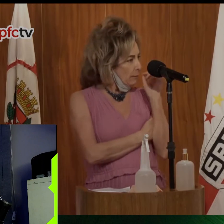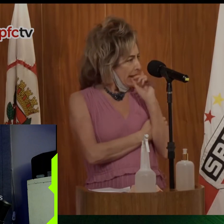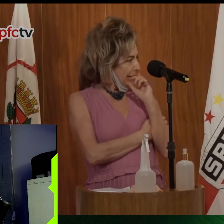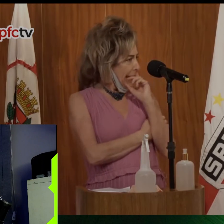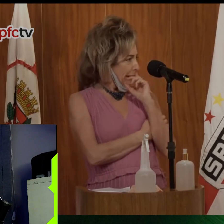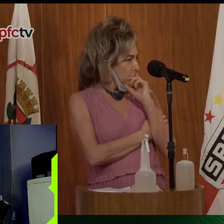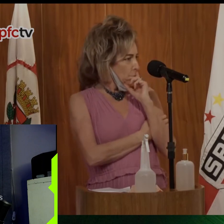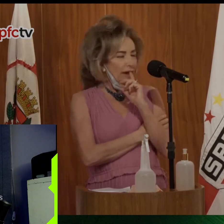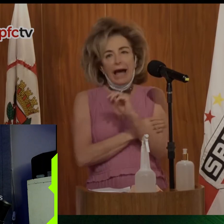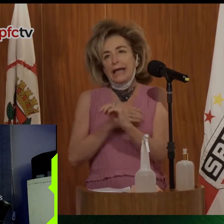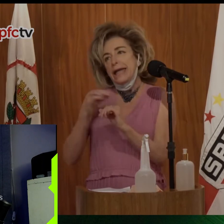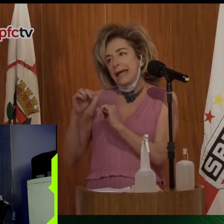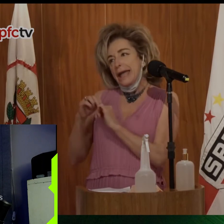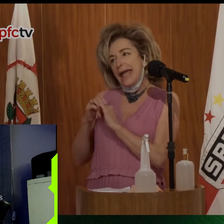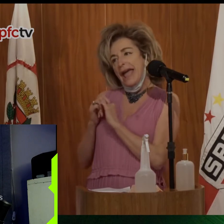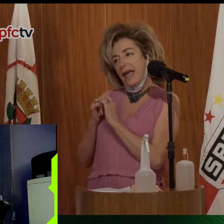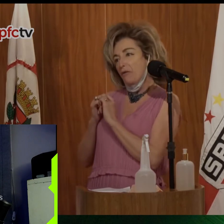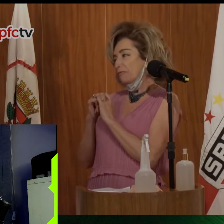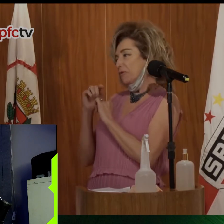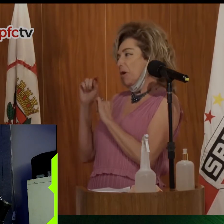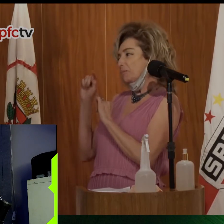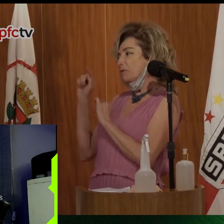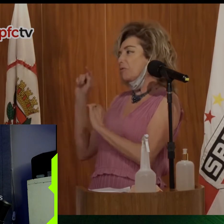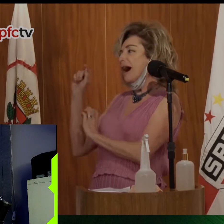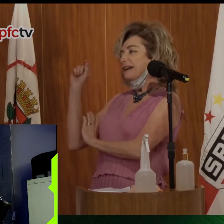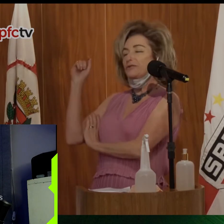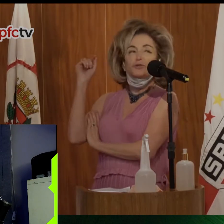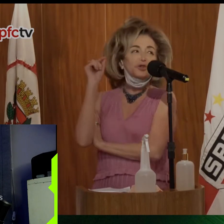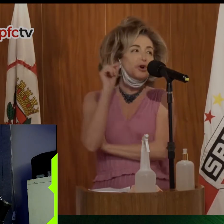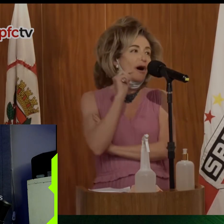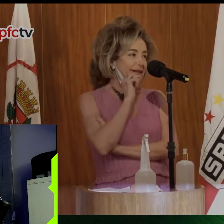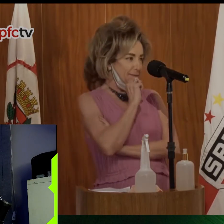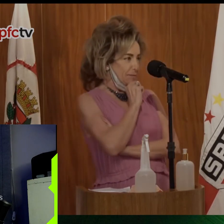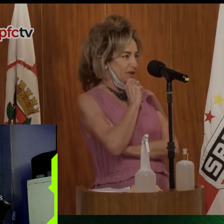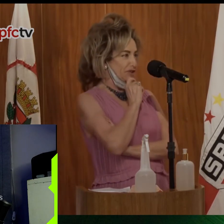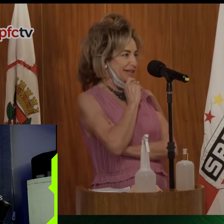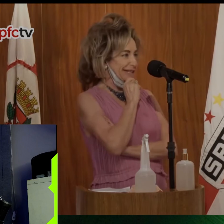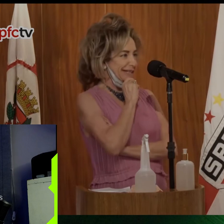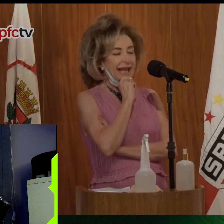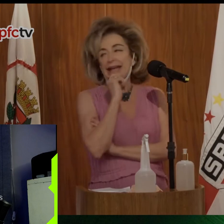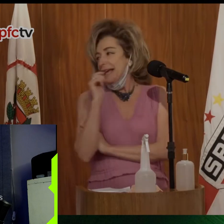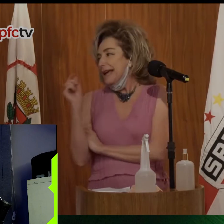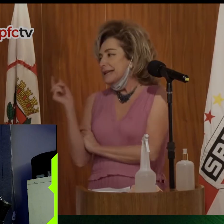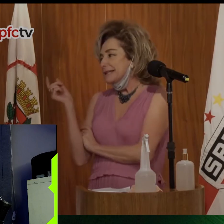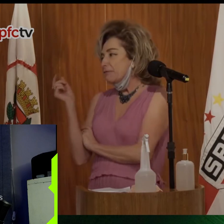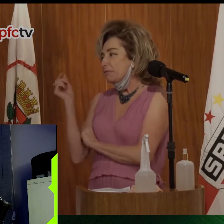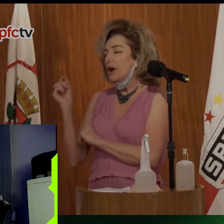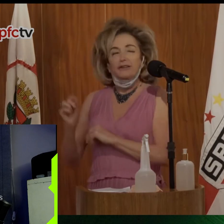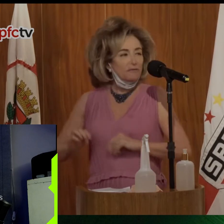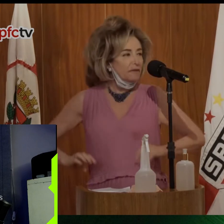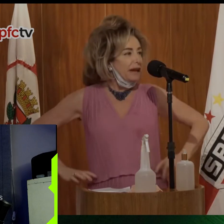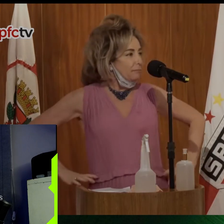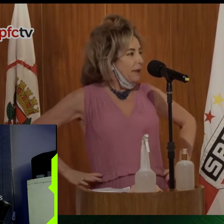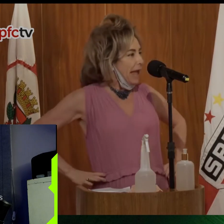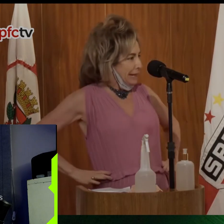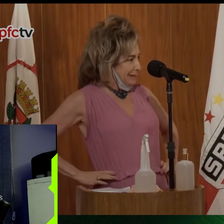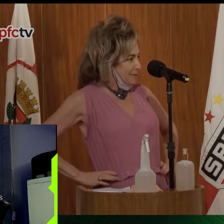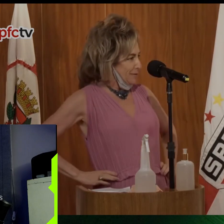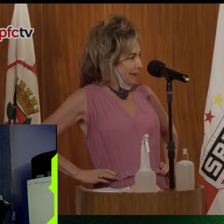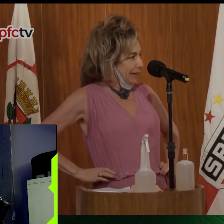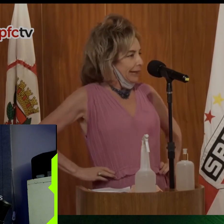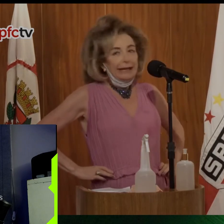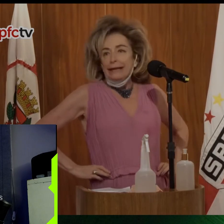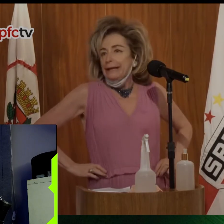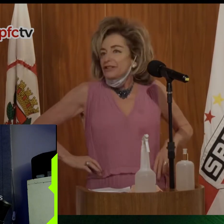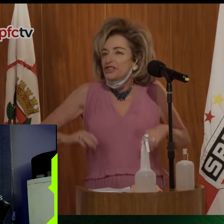cartão amarelo aí eu vou para o quarto de hóspedes Olha o